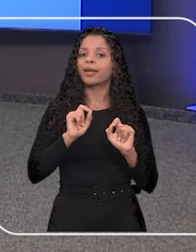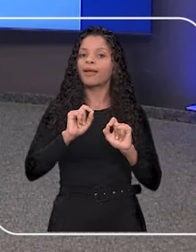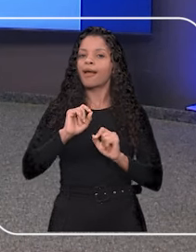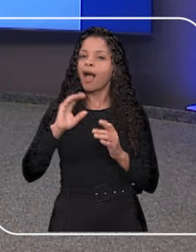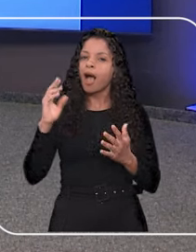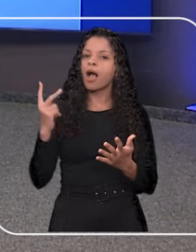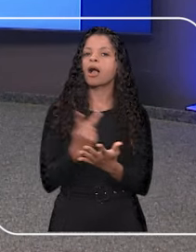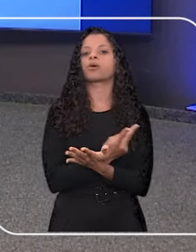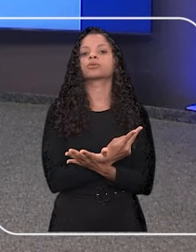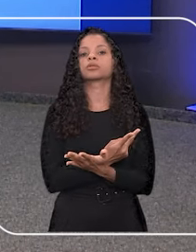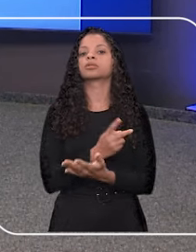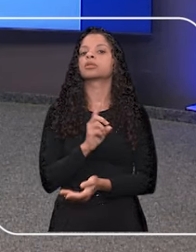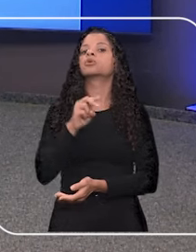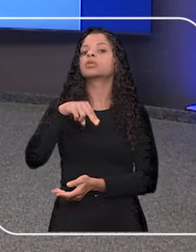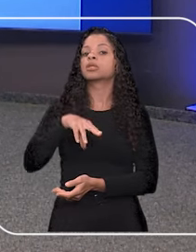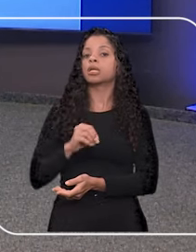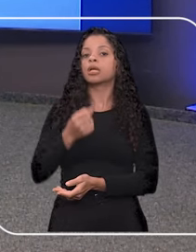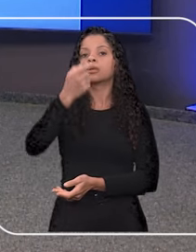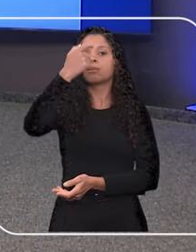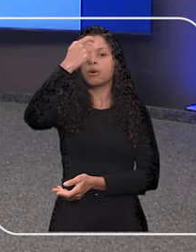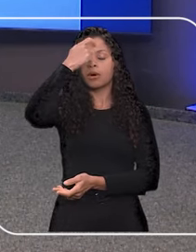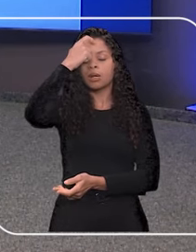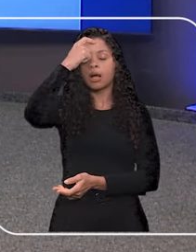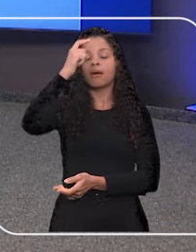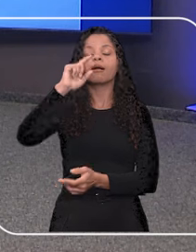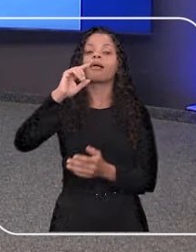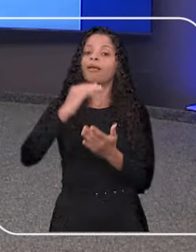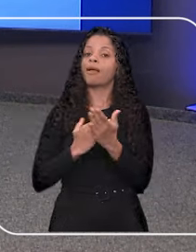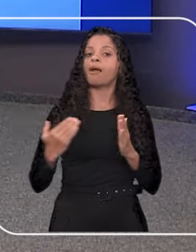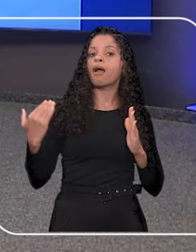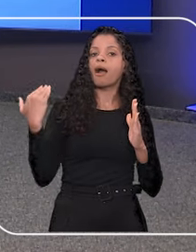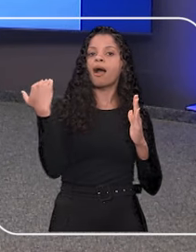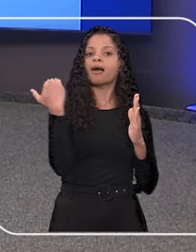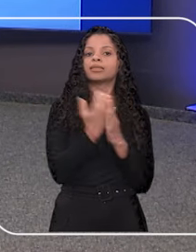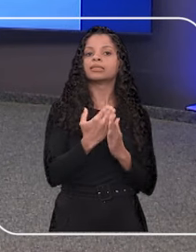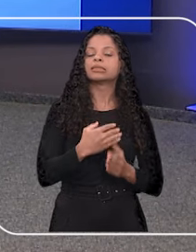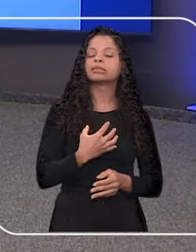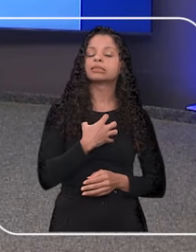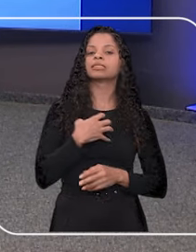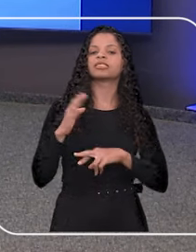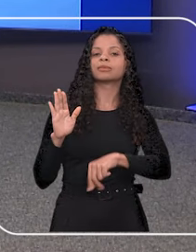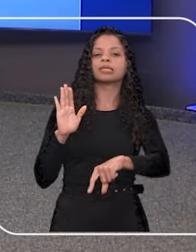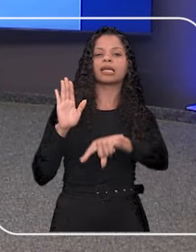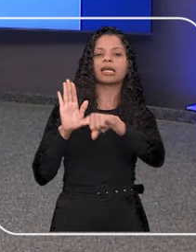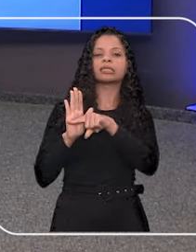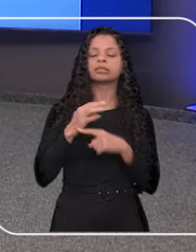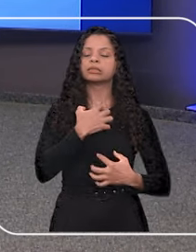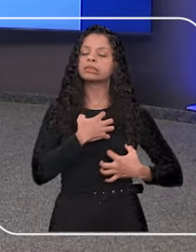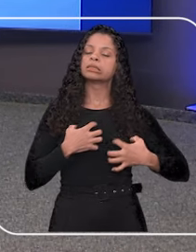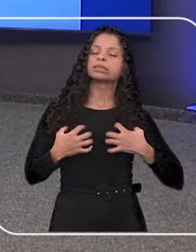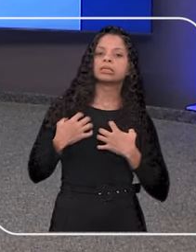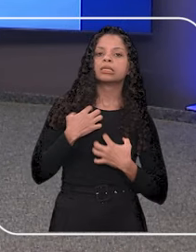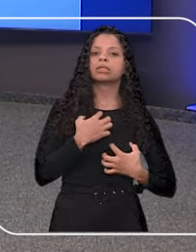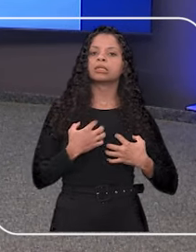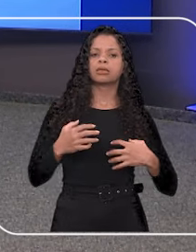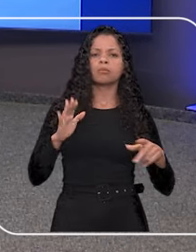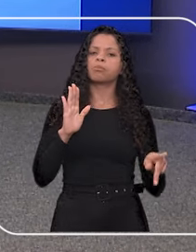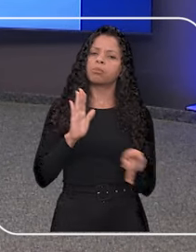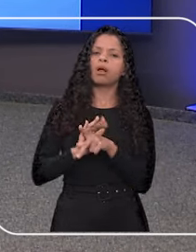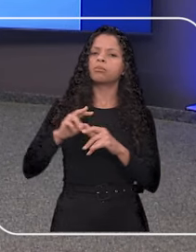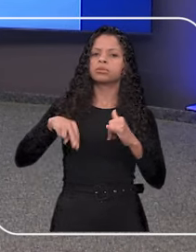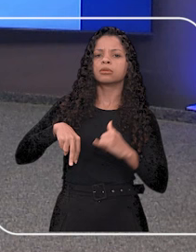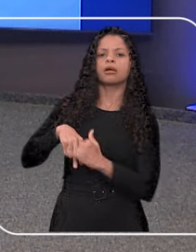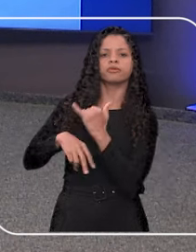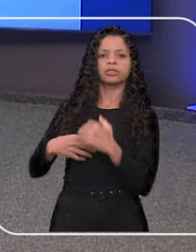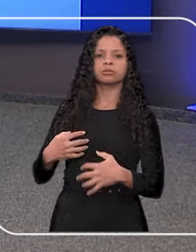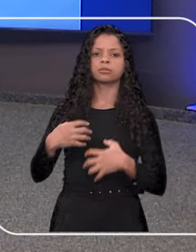ocorrência do dano moral vai além de sentimentos negativos de aborrecimento e frustração manifestados